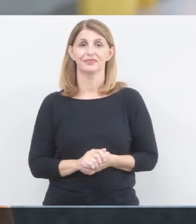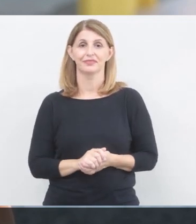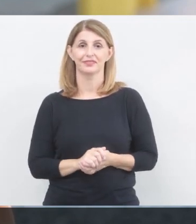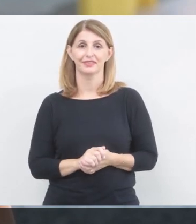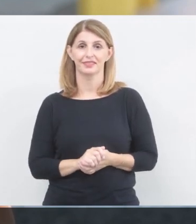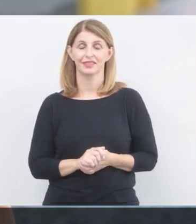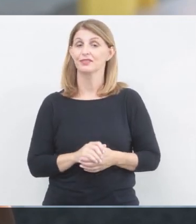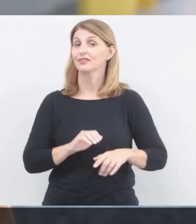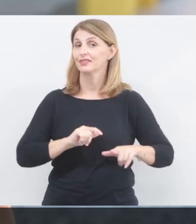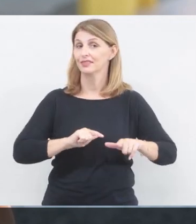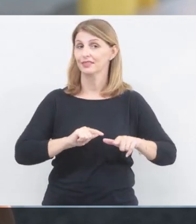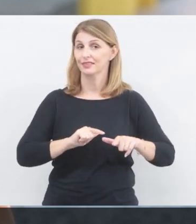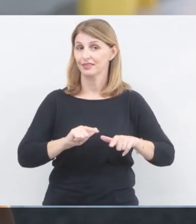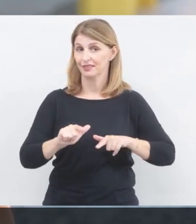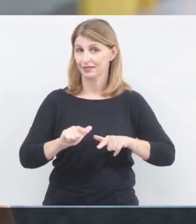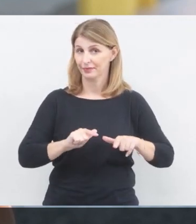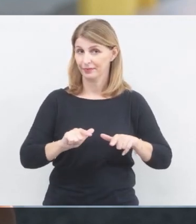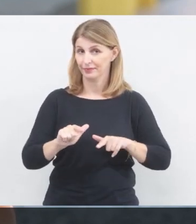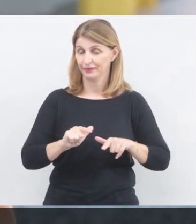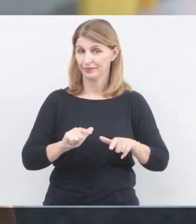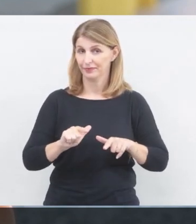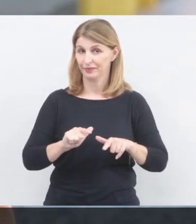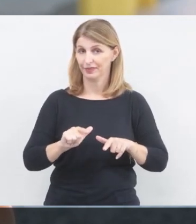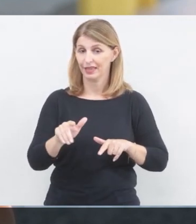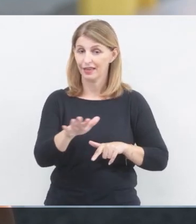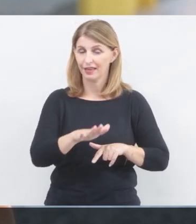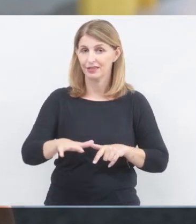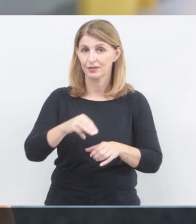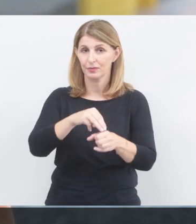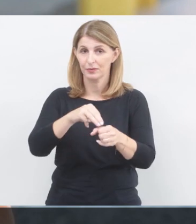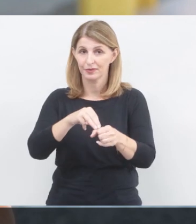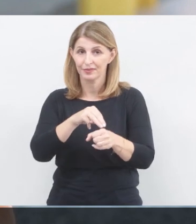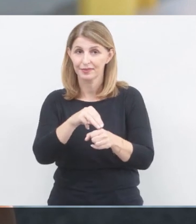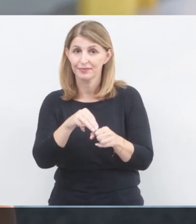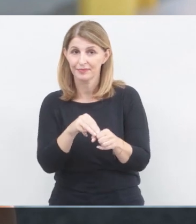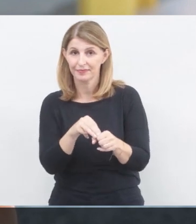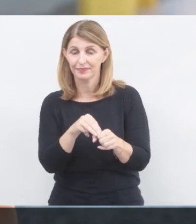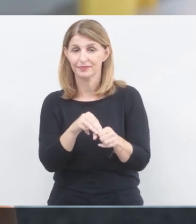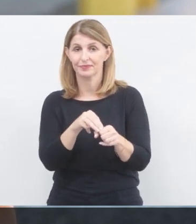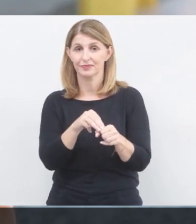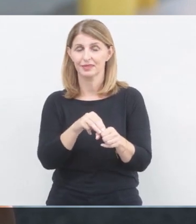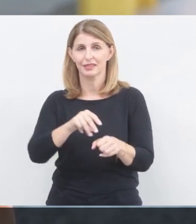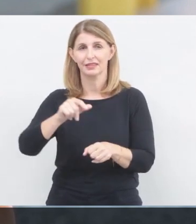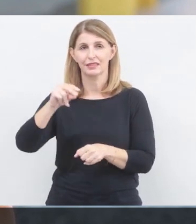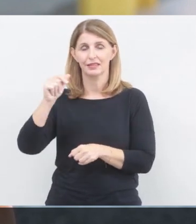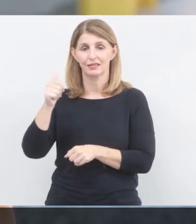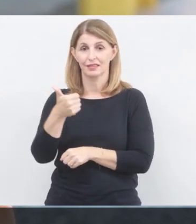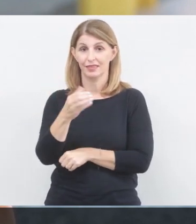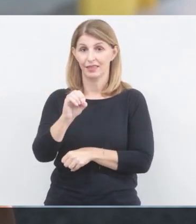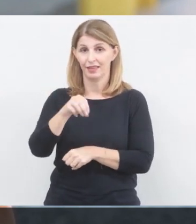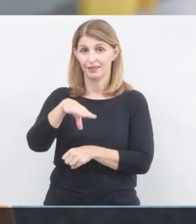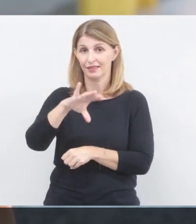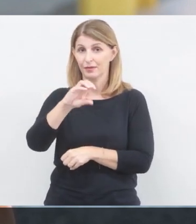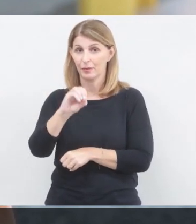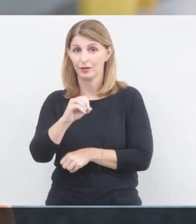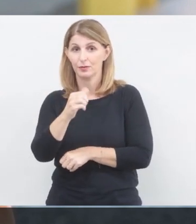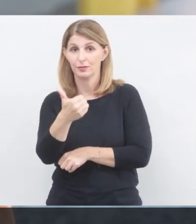Flores, trabalha na rede municipal desde 10